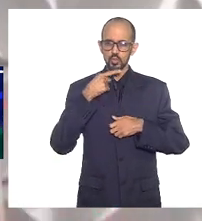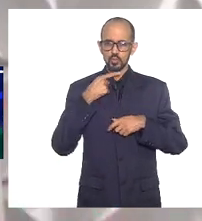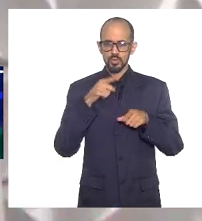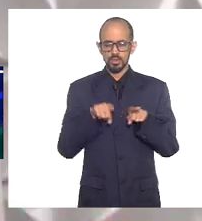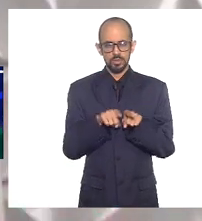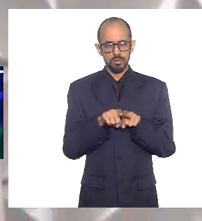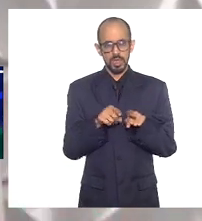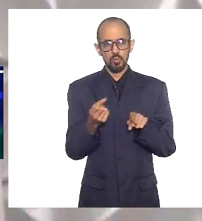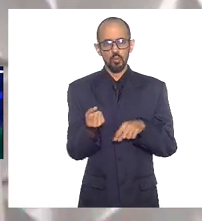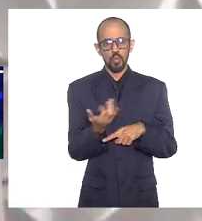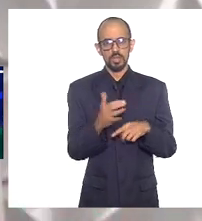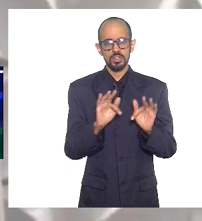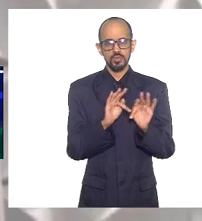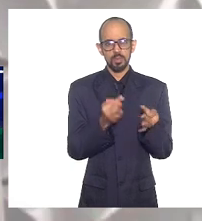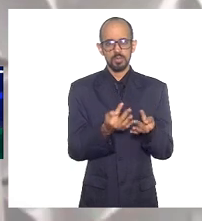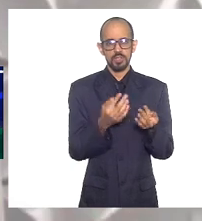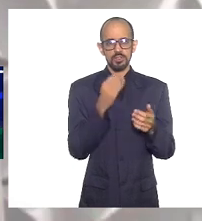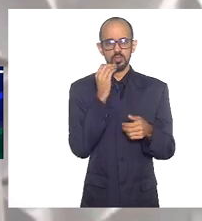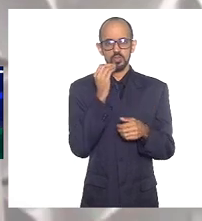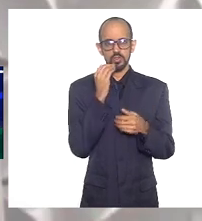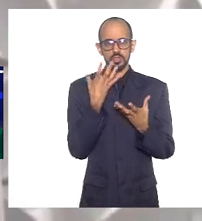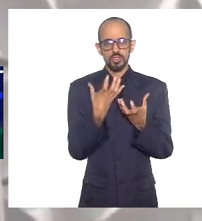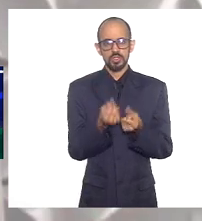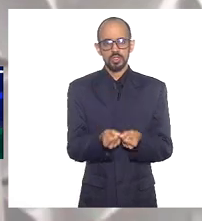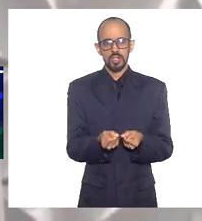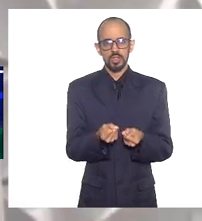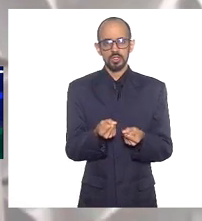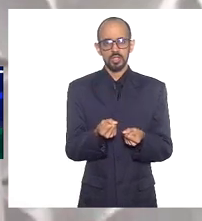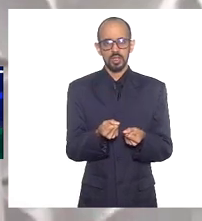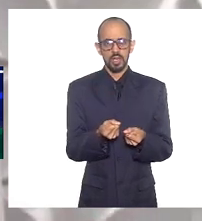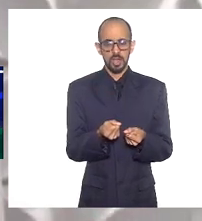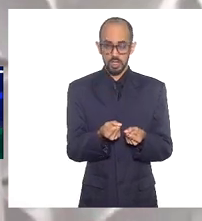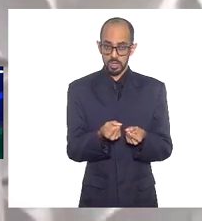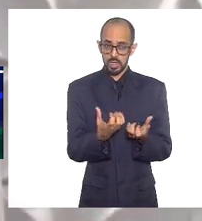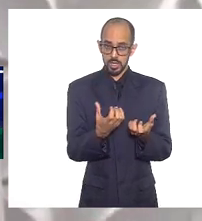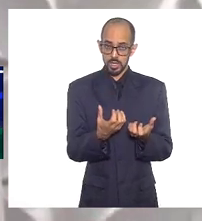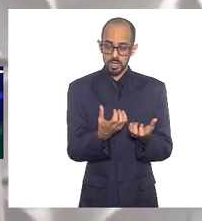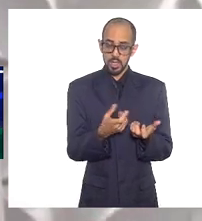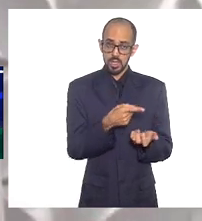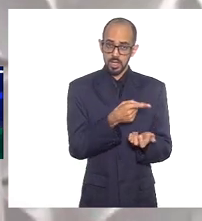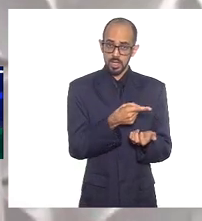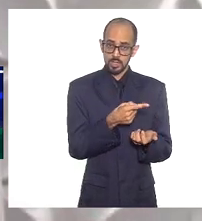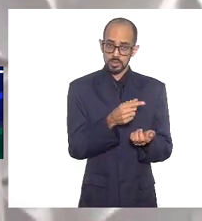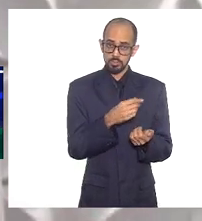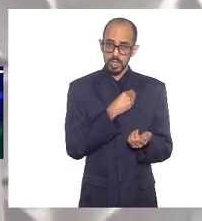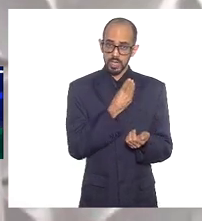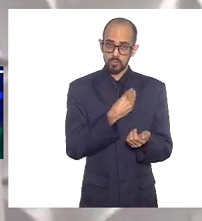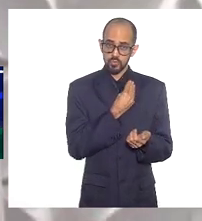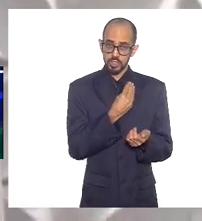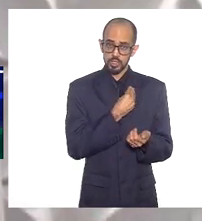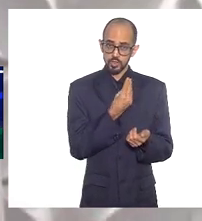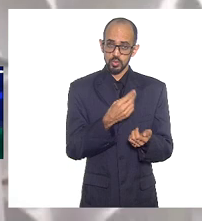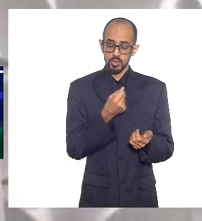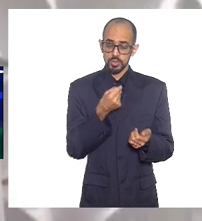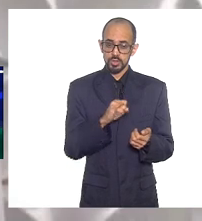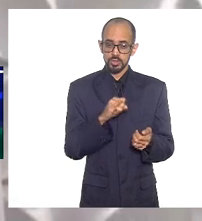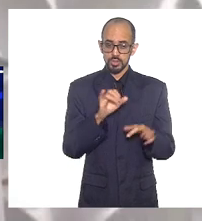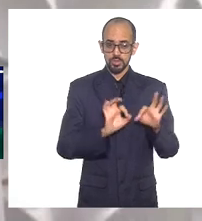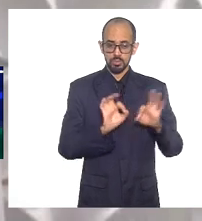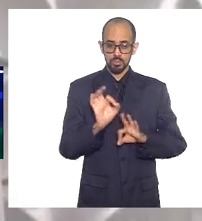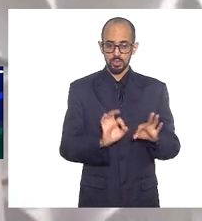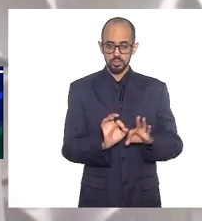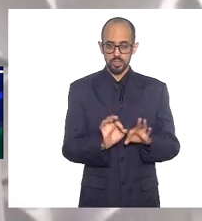poderiam ter sido assistidas se desse vida e o efetivo objetivo do projeto